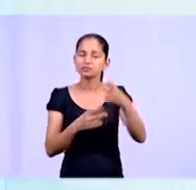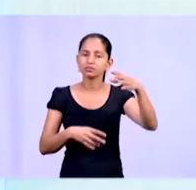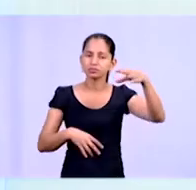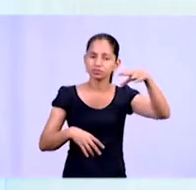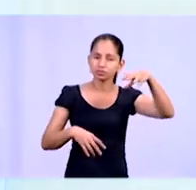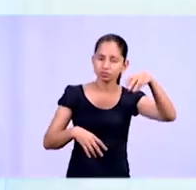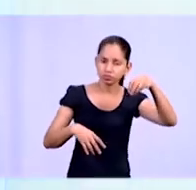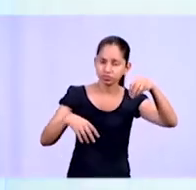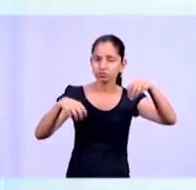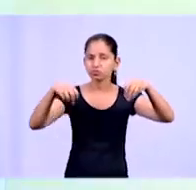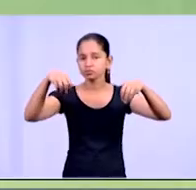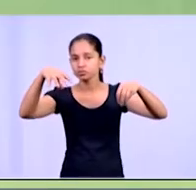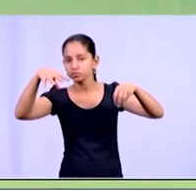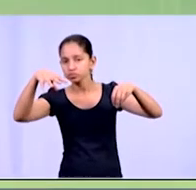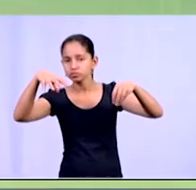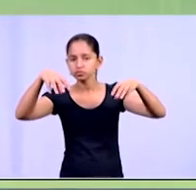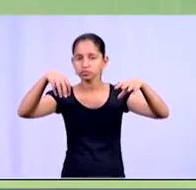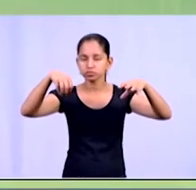O computador é isso.